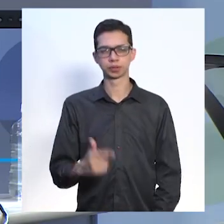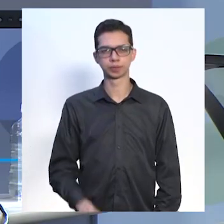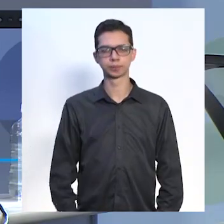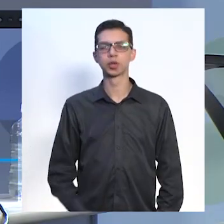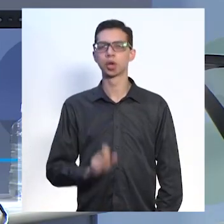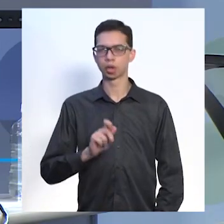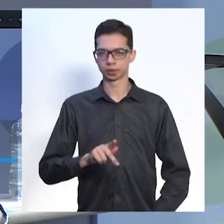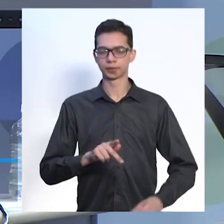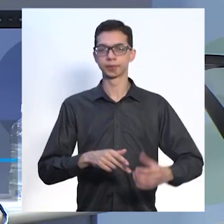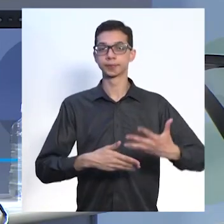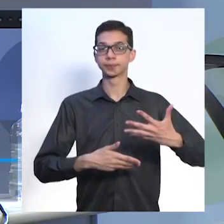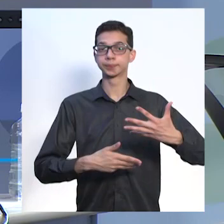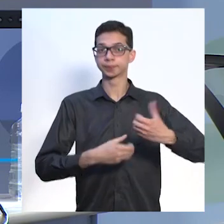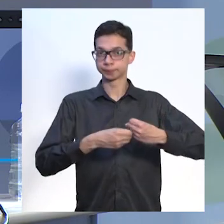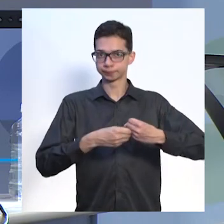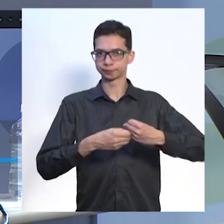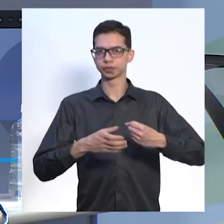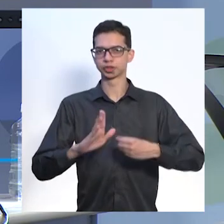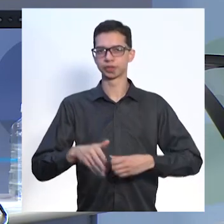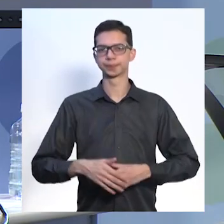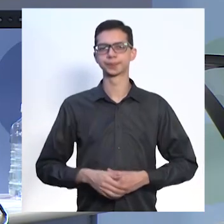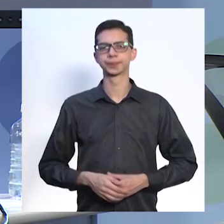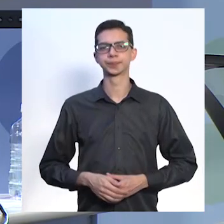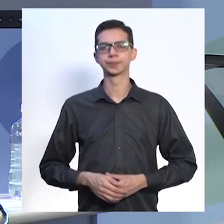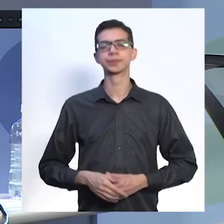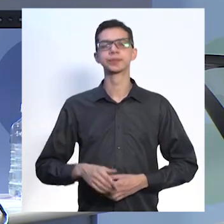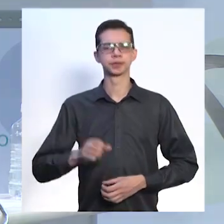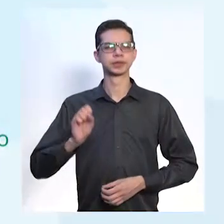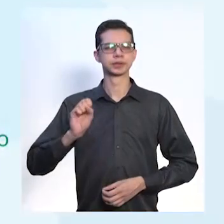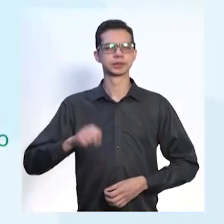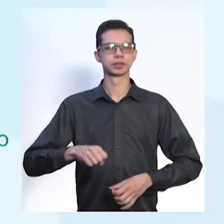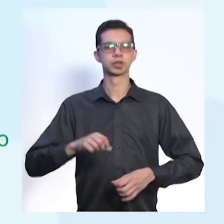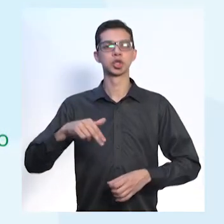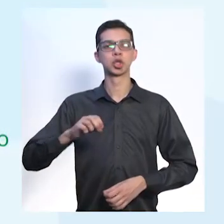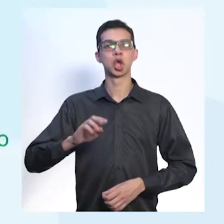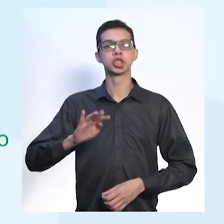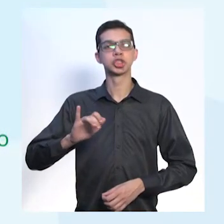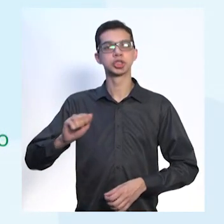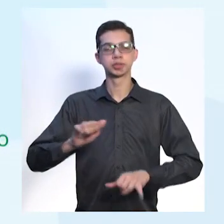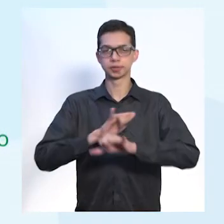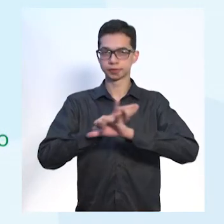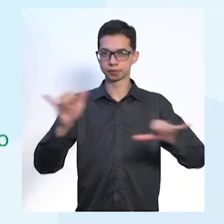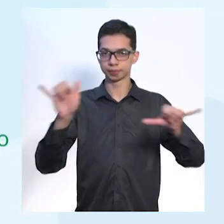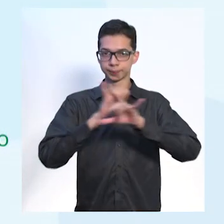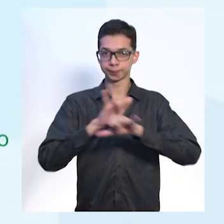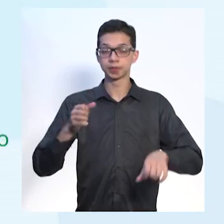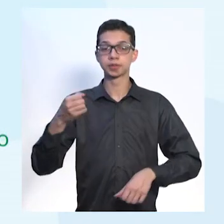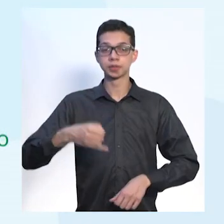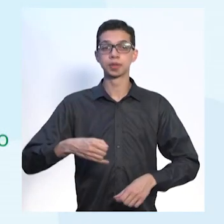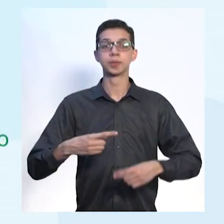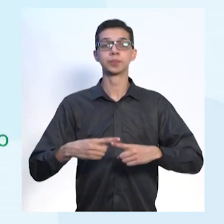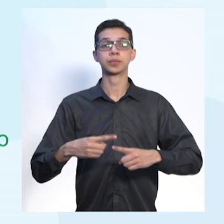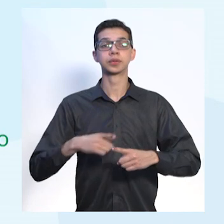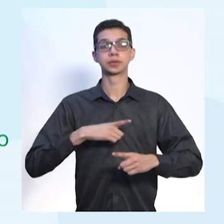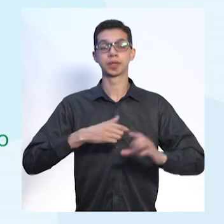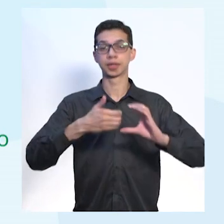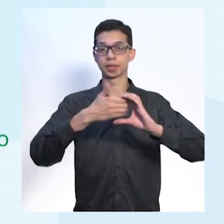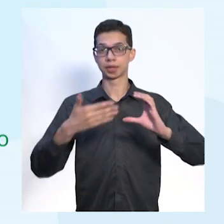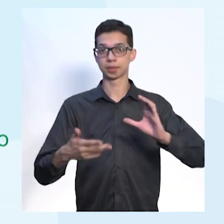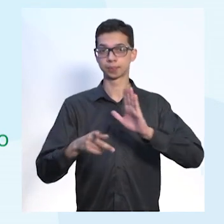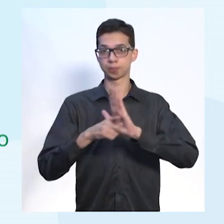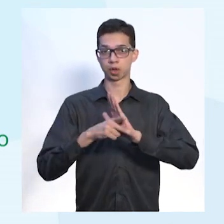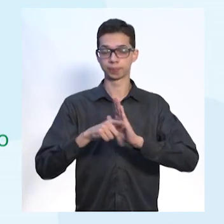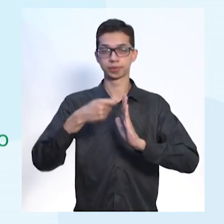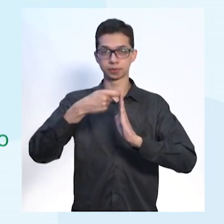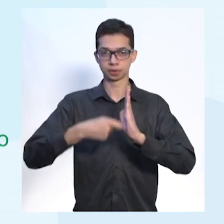uma notícia, como eu já disse, e ela apresenta, assim, algumas características, elementos e composição própria que nós veremos a seguir. Então, eu não vou